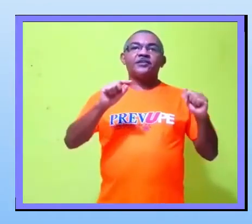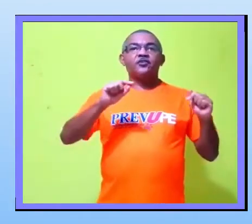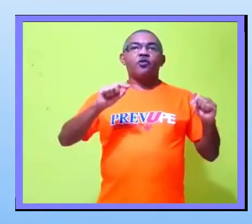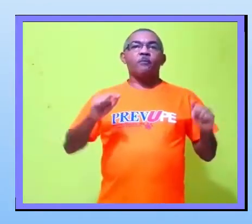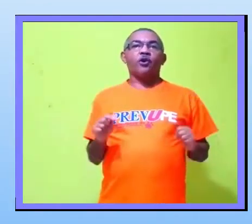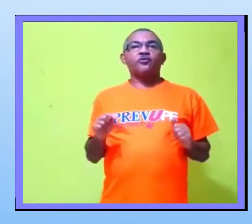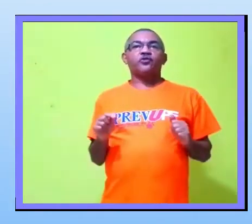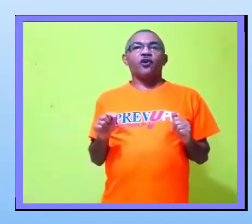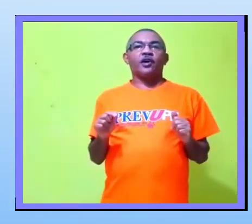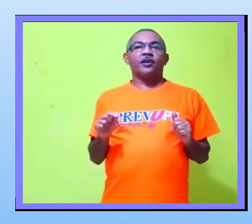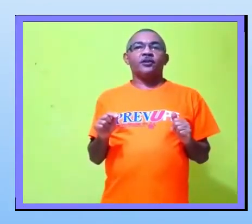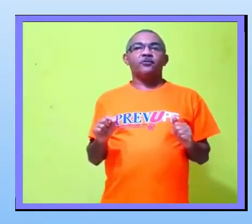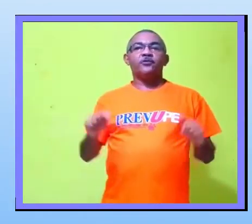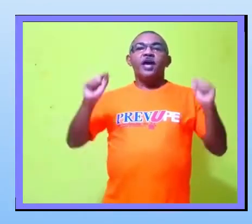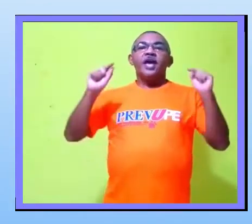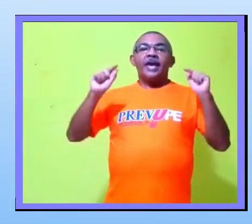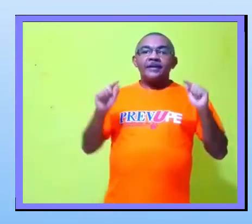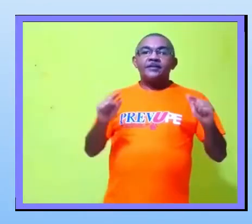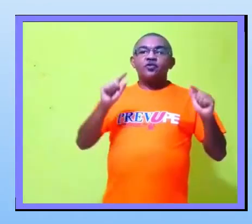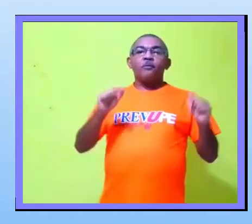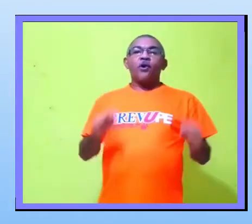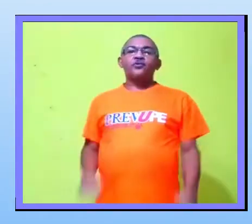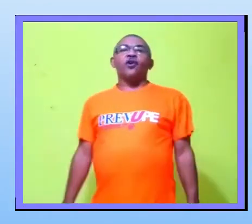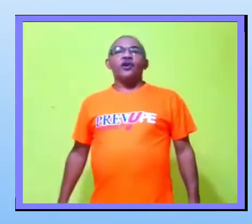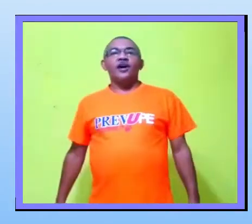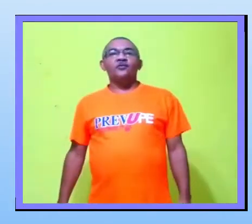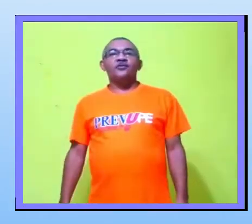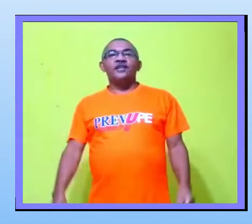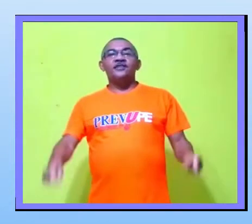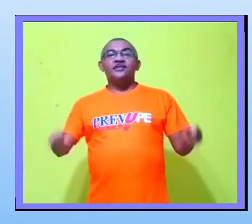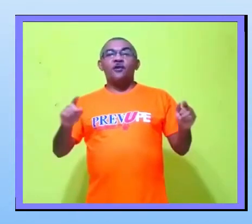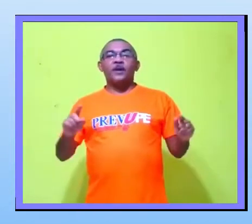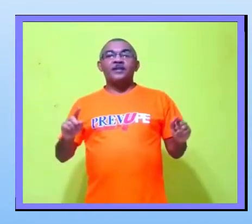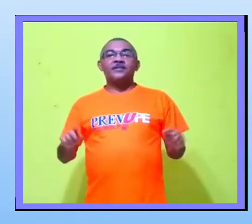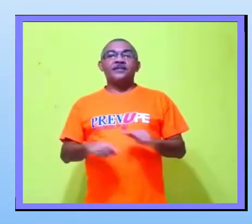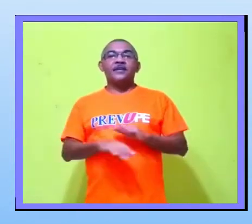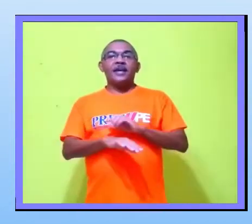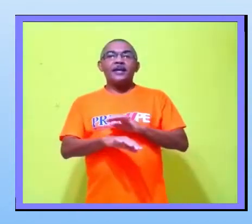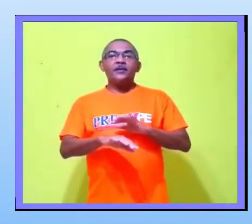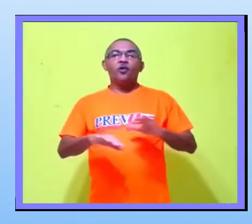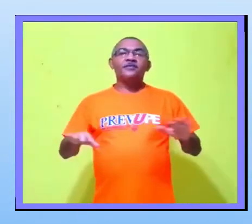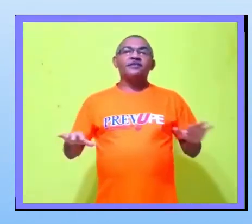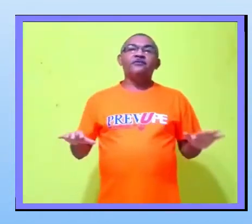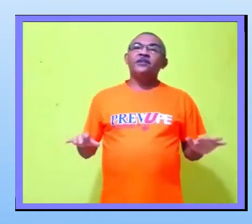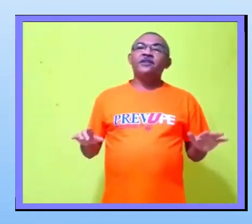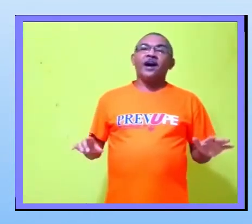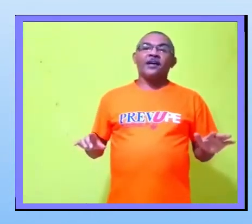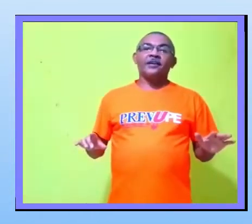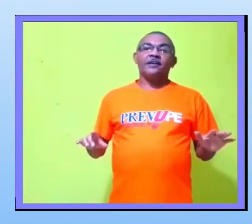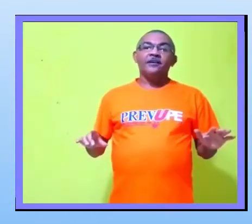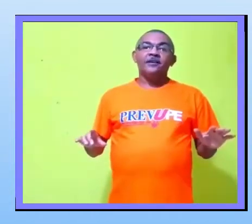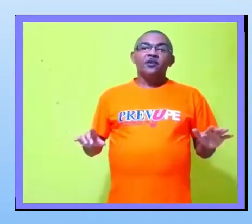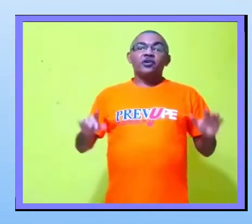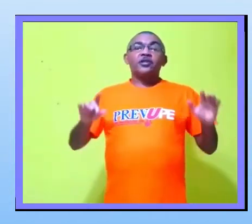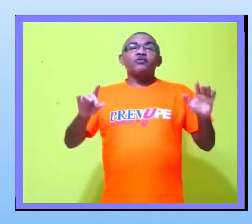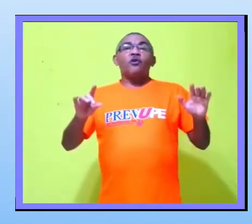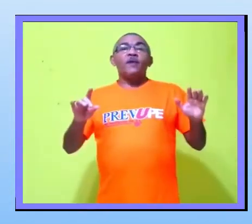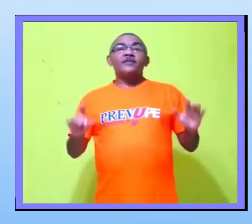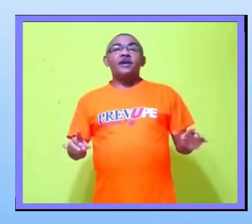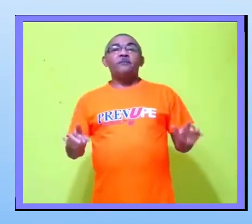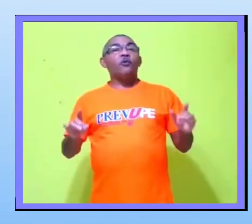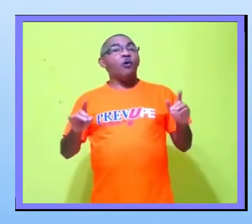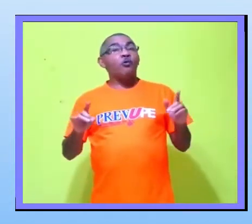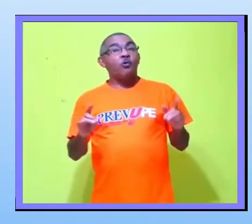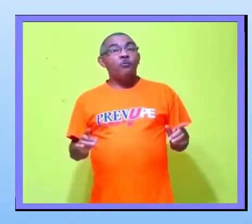gerais desses compostos orgânicos. Esses compostos orgânicos estão presentes em nossa vida diária. Nós temos